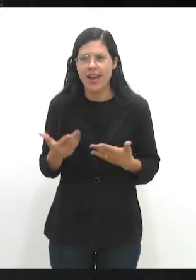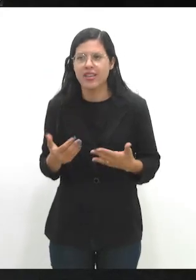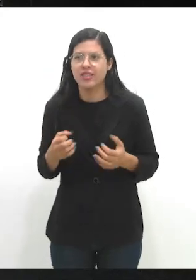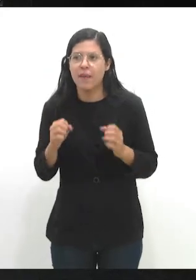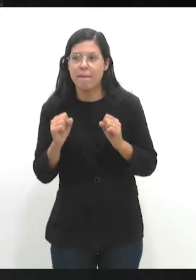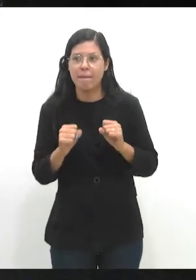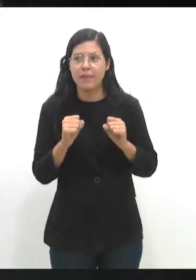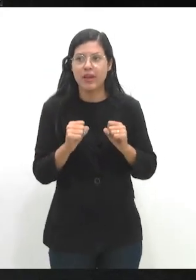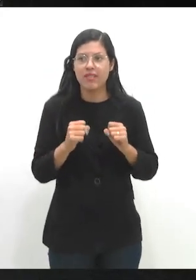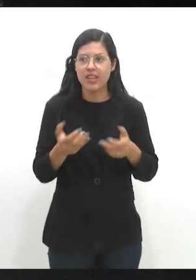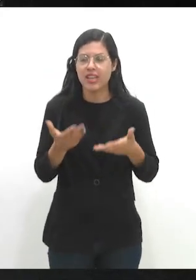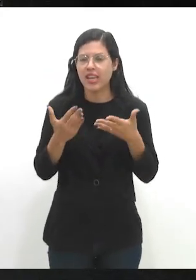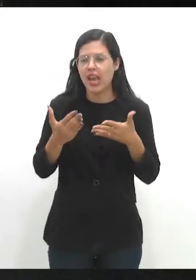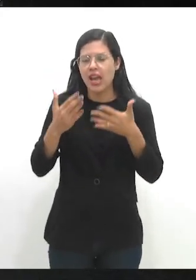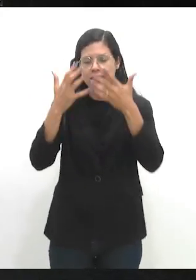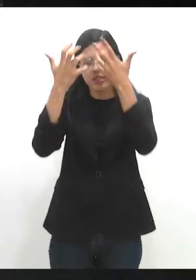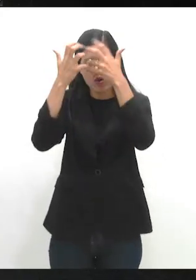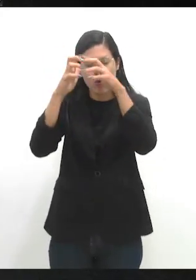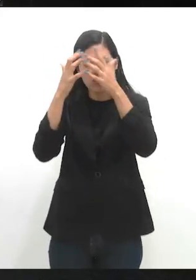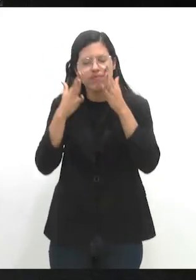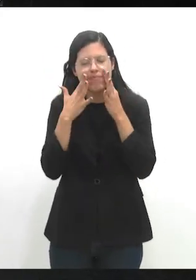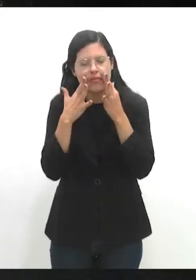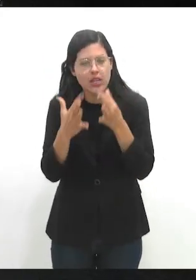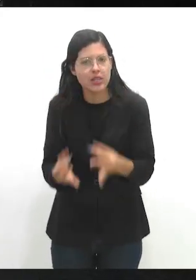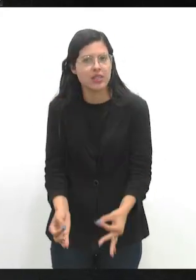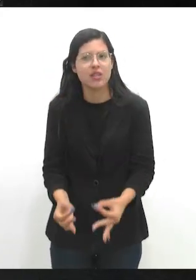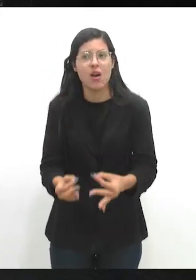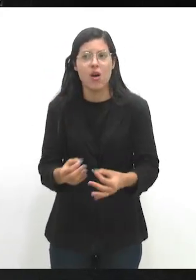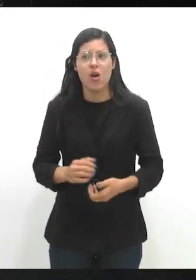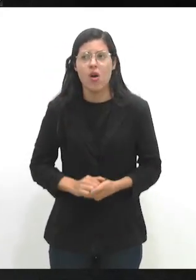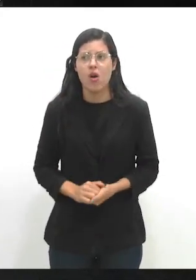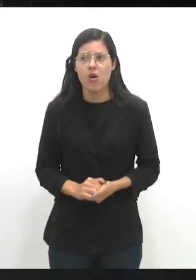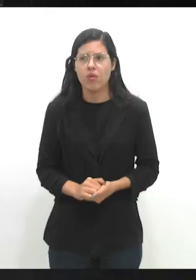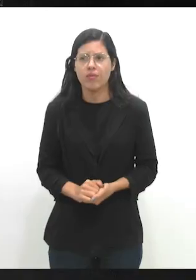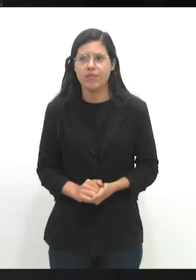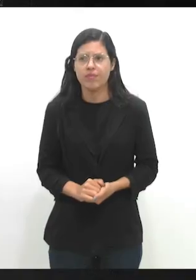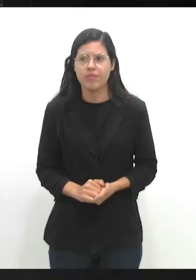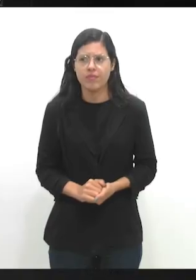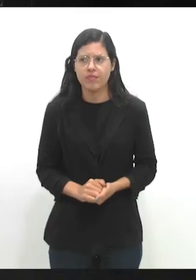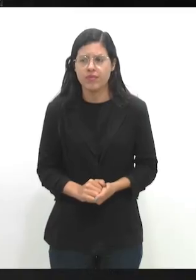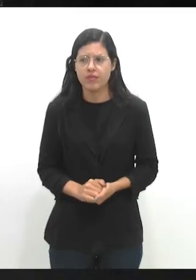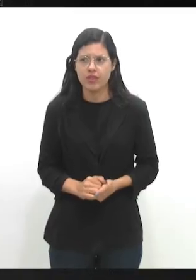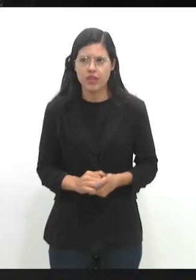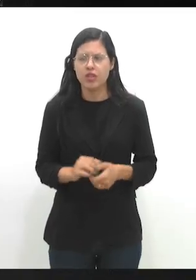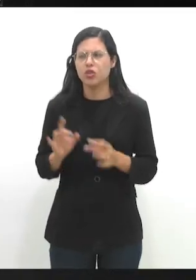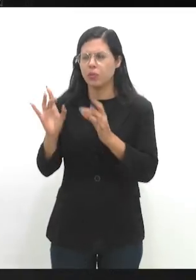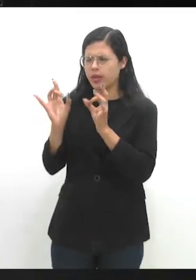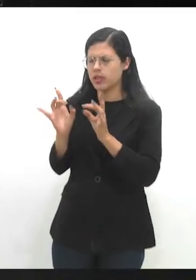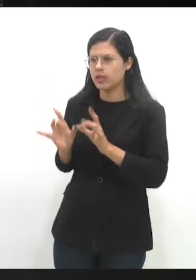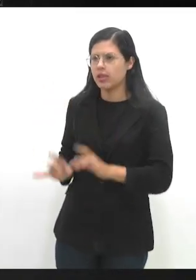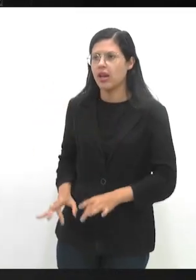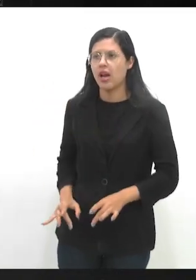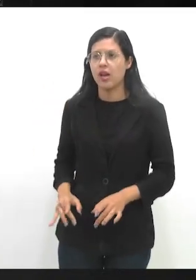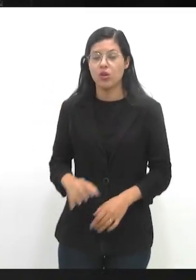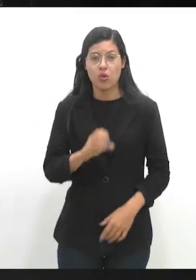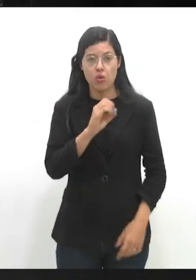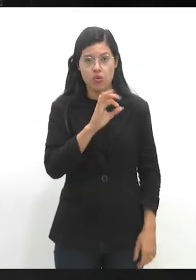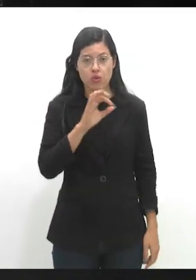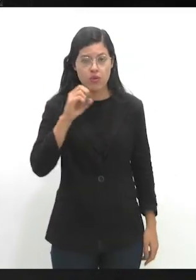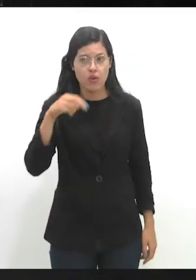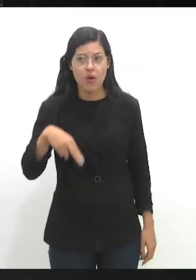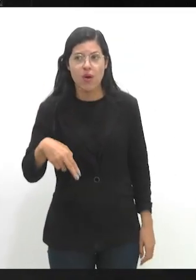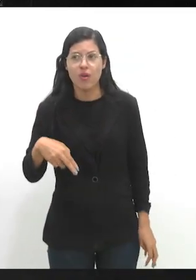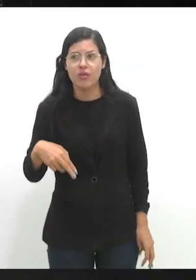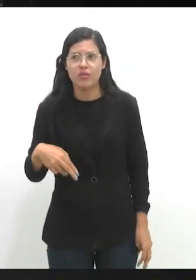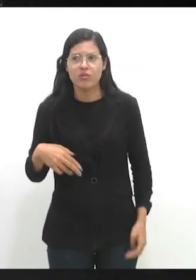contar piada, o negócio dela é ficar ali se concentrando. Eles são realmente sui generis, né? São muito E especiais. são pessoas assim, o Otton é lembrado